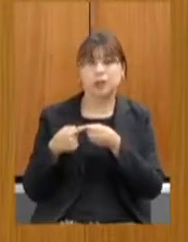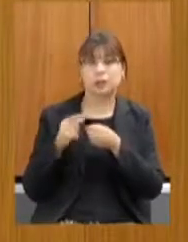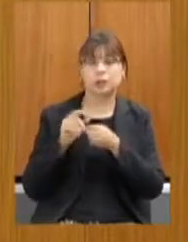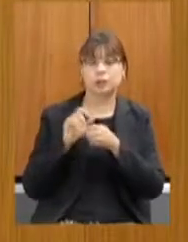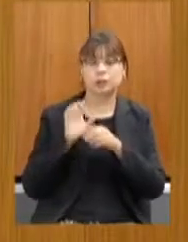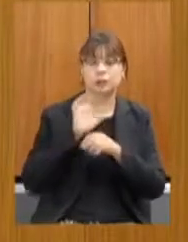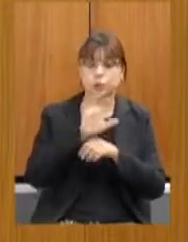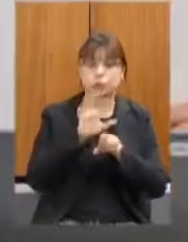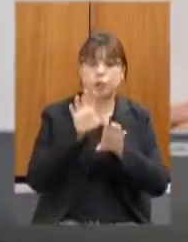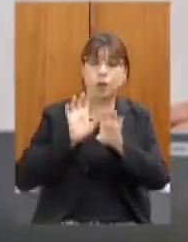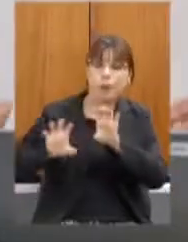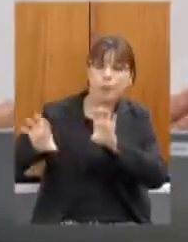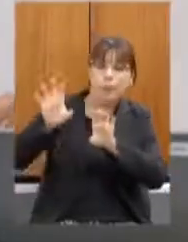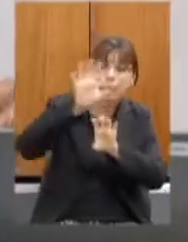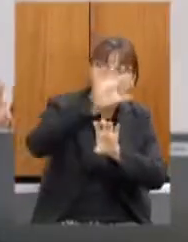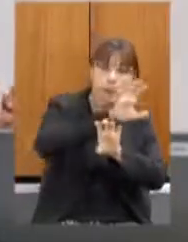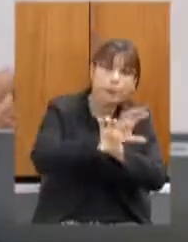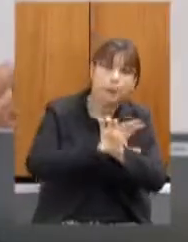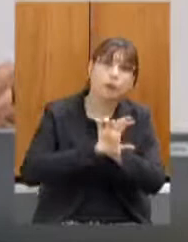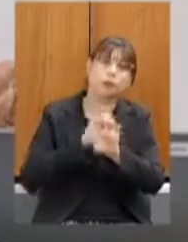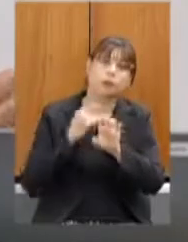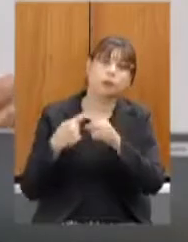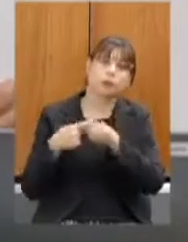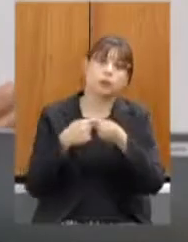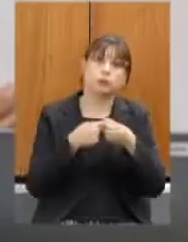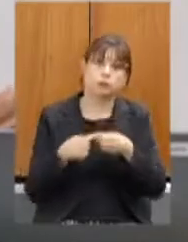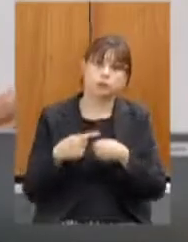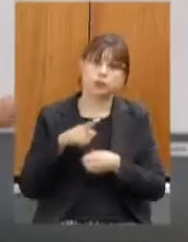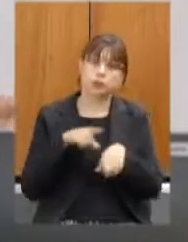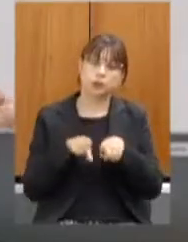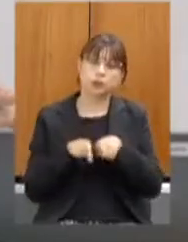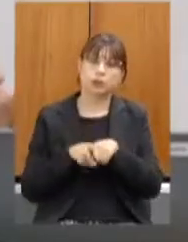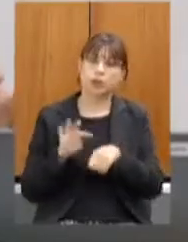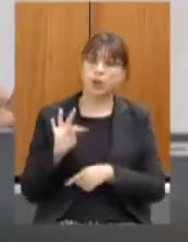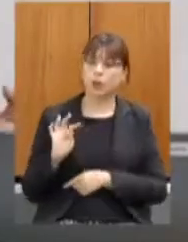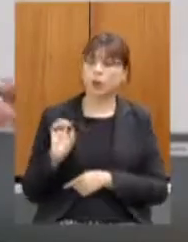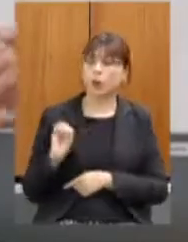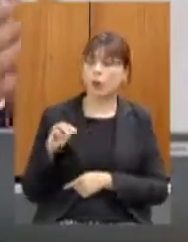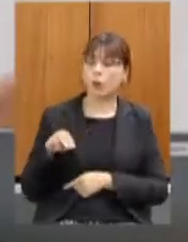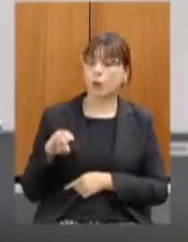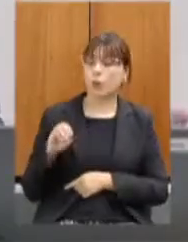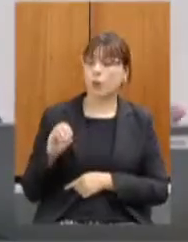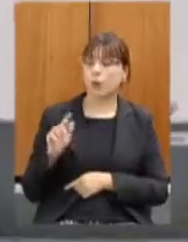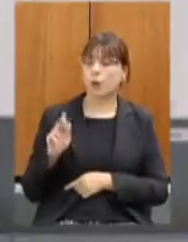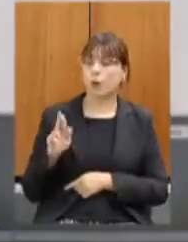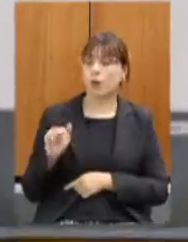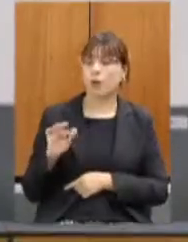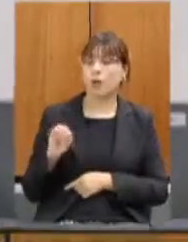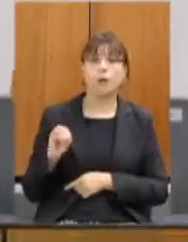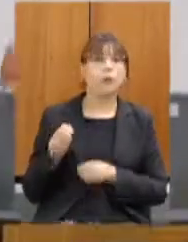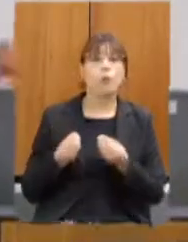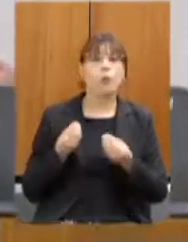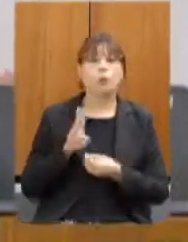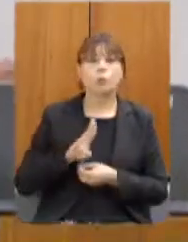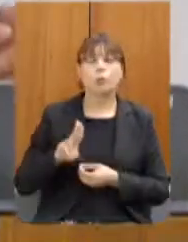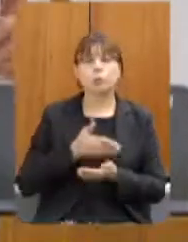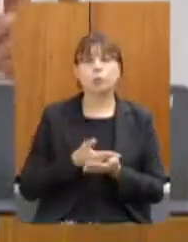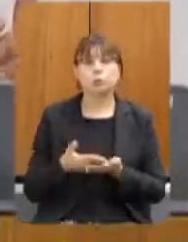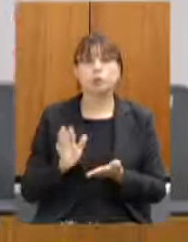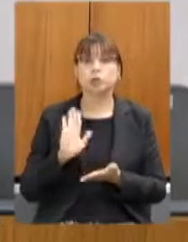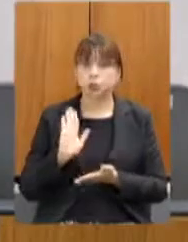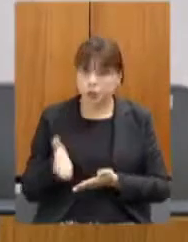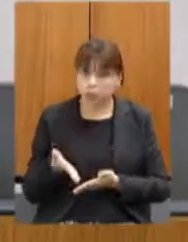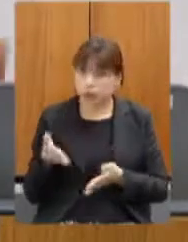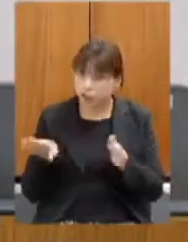uma delas é a instalação do tomógrafo o aparelho já está lá em Patos de Minas é